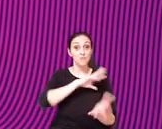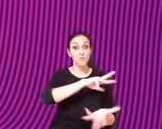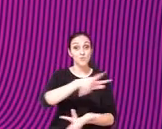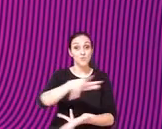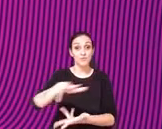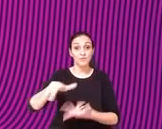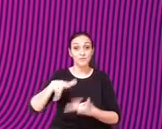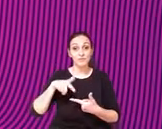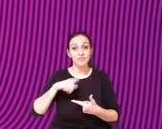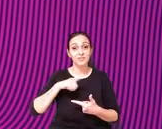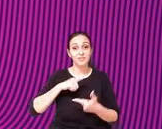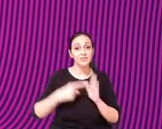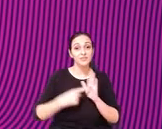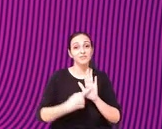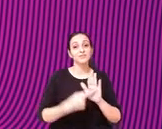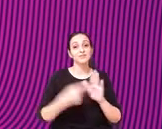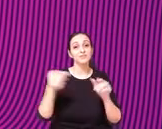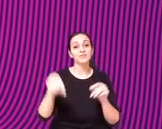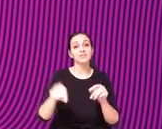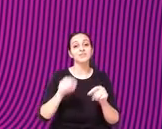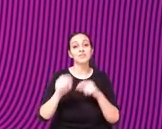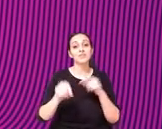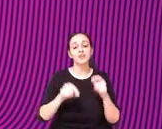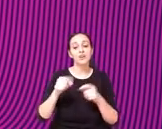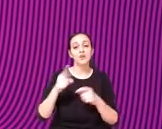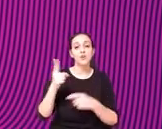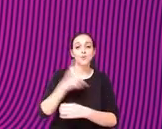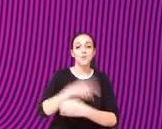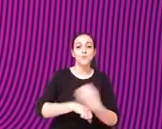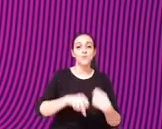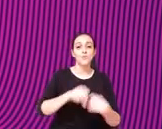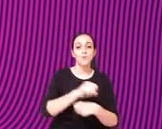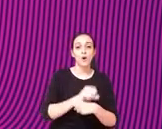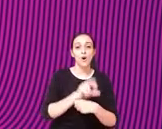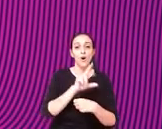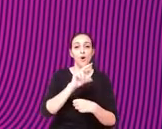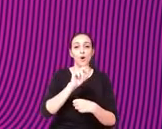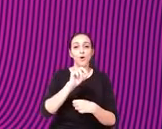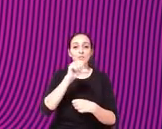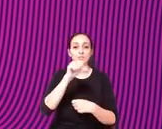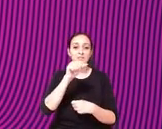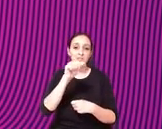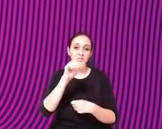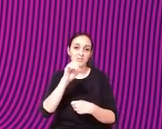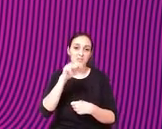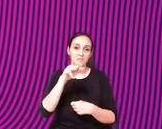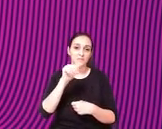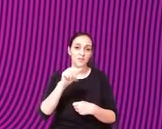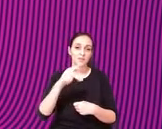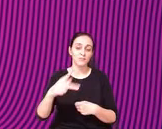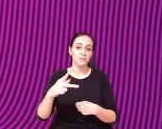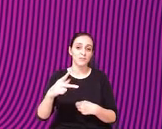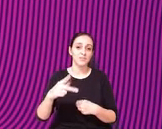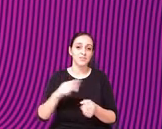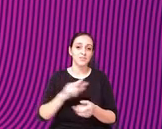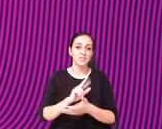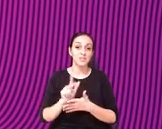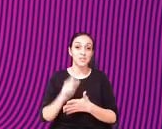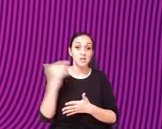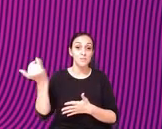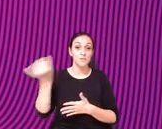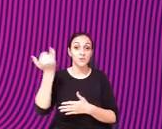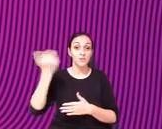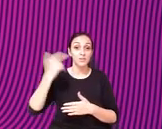tínhamos trazido para cá, há um ano atrás, o roadmap e a importância de nós, dentro